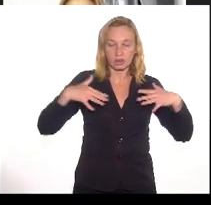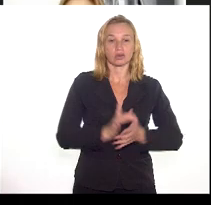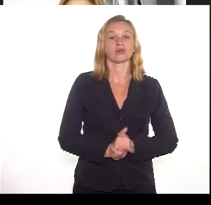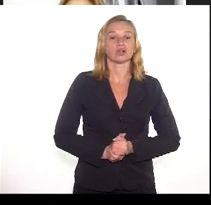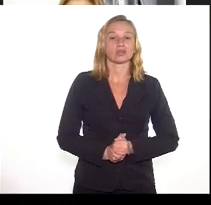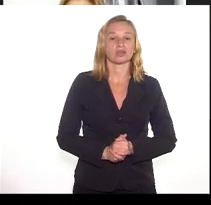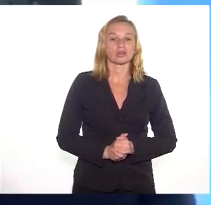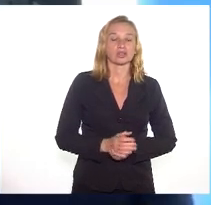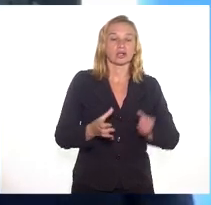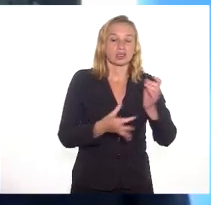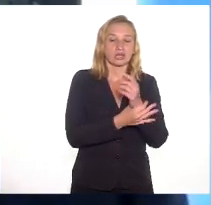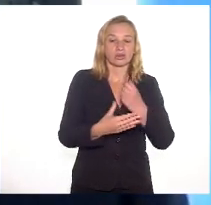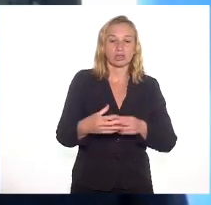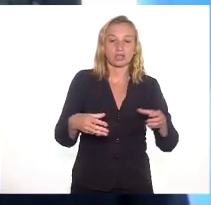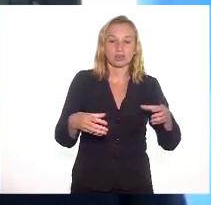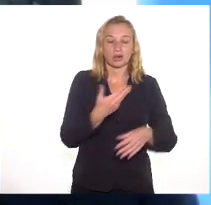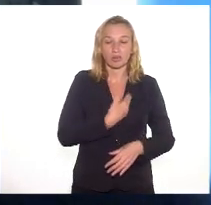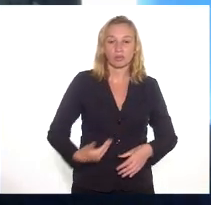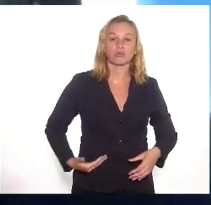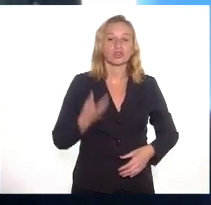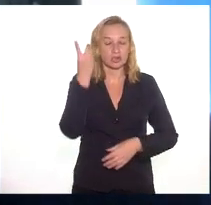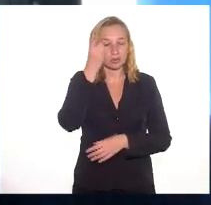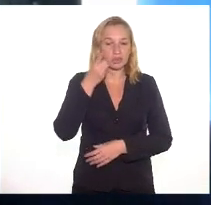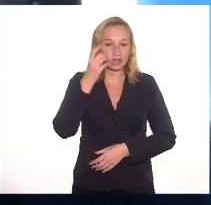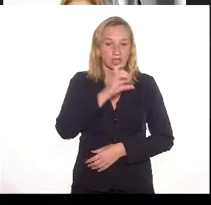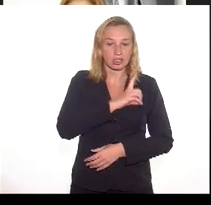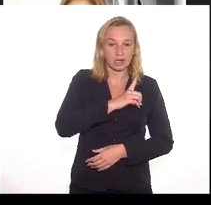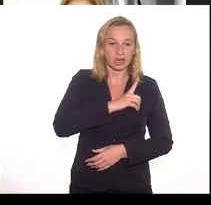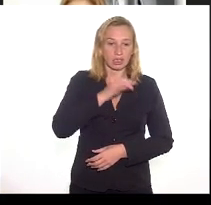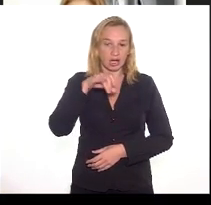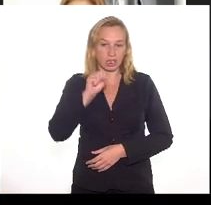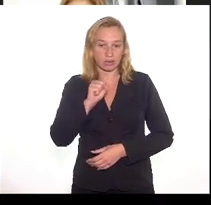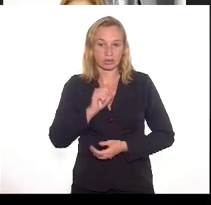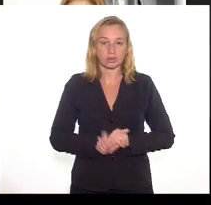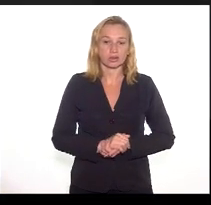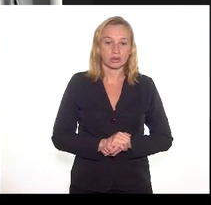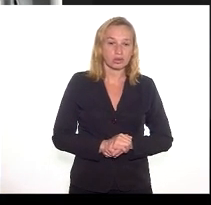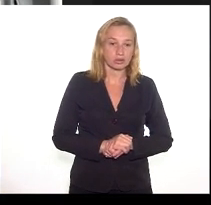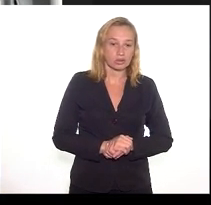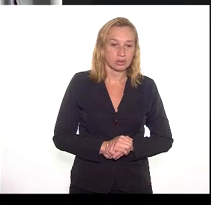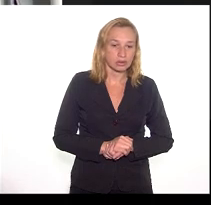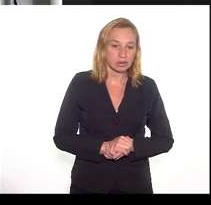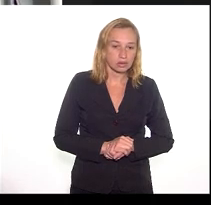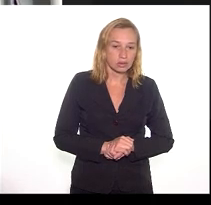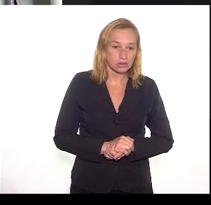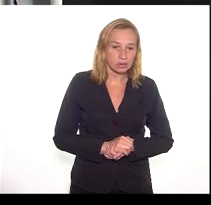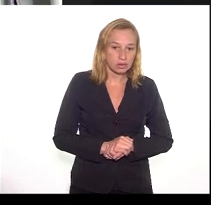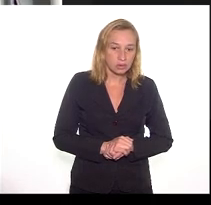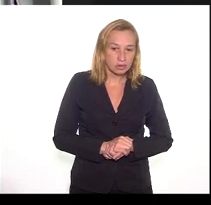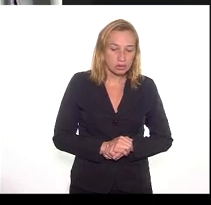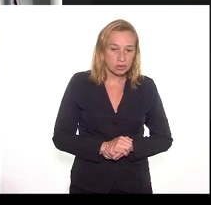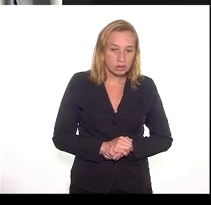Pela segurança pública, deputado Carlos Augusto. Deve ser comigo. Está no telefone, por favor.